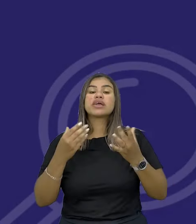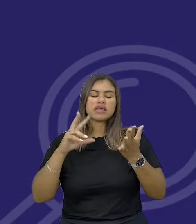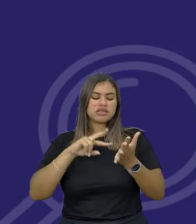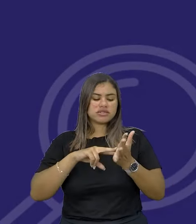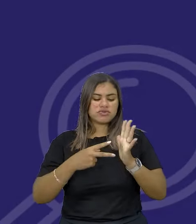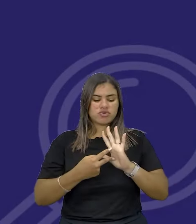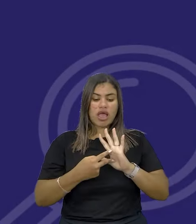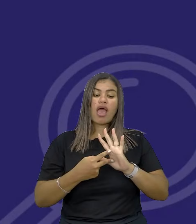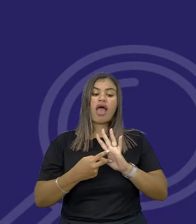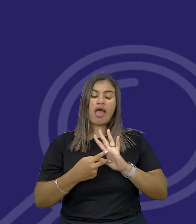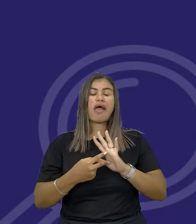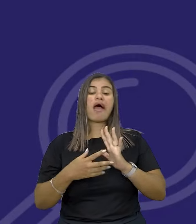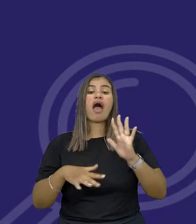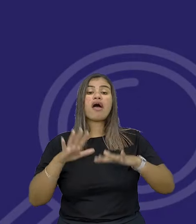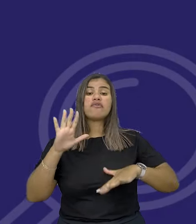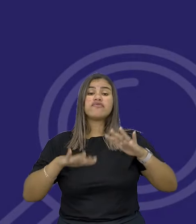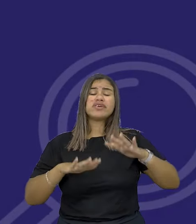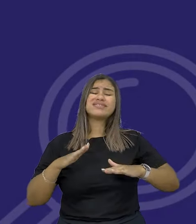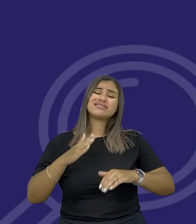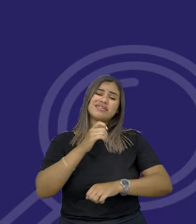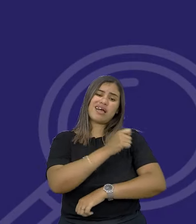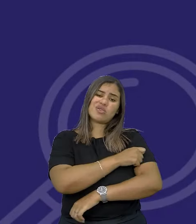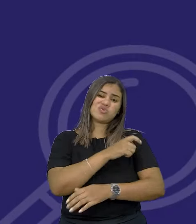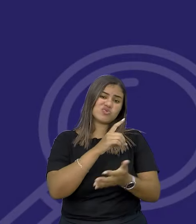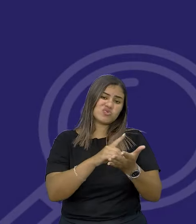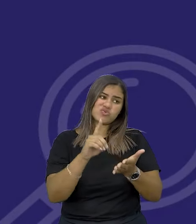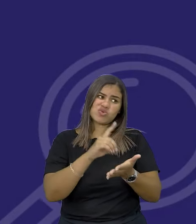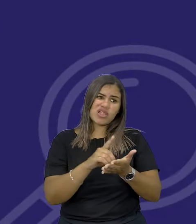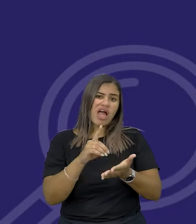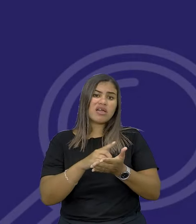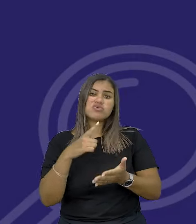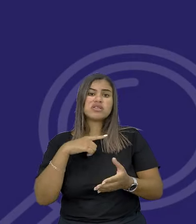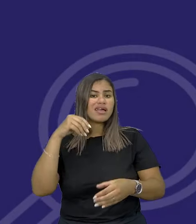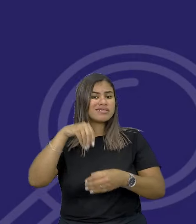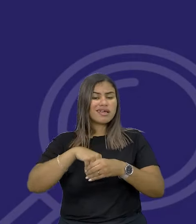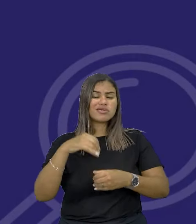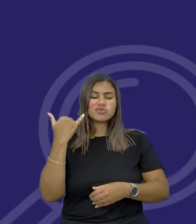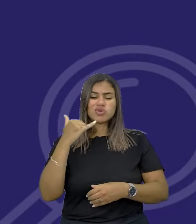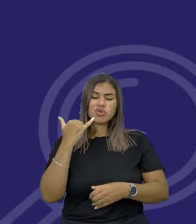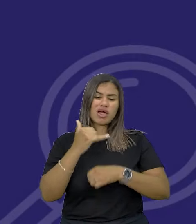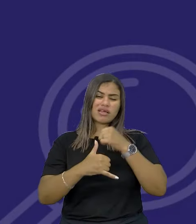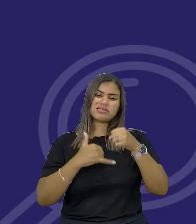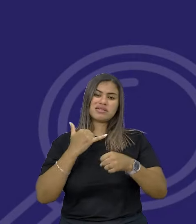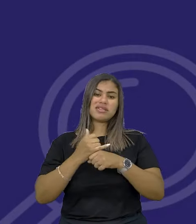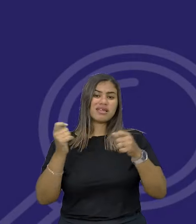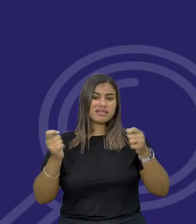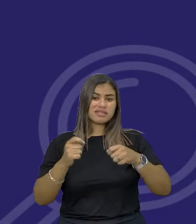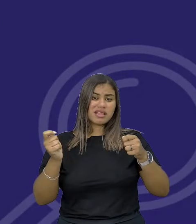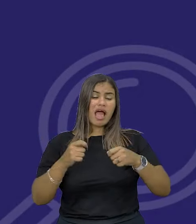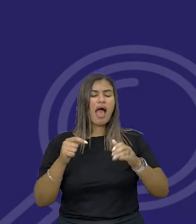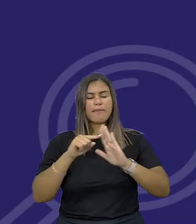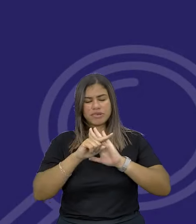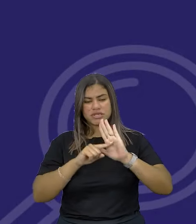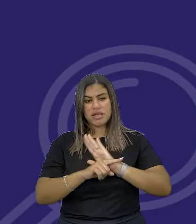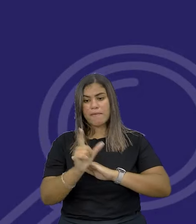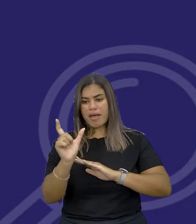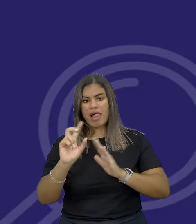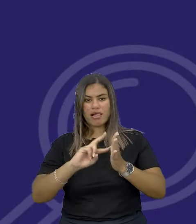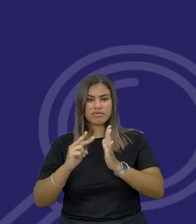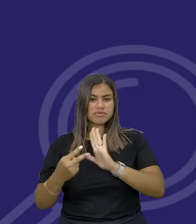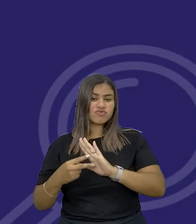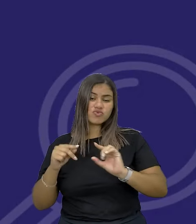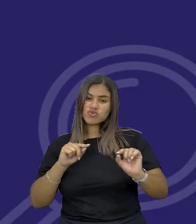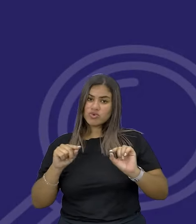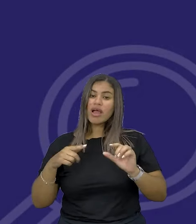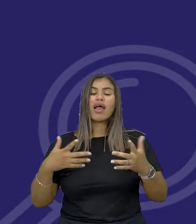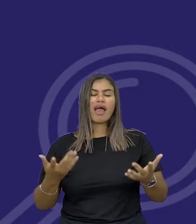um aluno tiver ali, talvez, um dicionário, um celular, ou uma internet disponível, rapidamente ele pode buscar o significado dessa palavra. Lembrando que